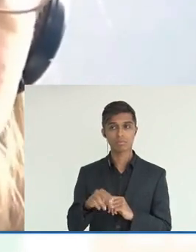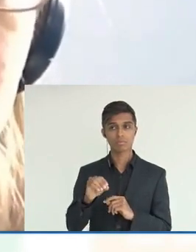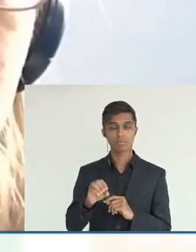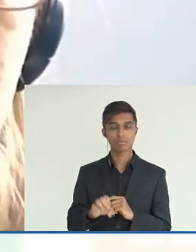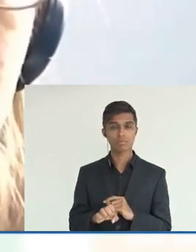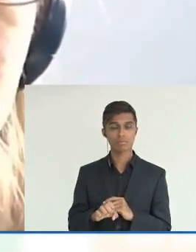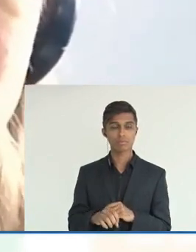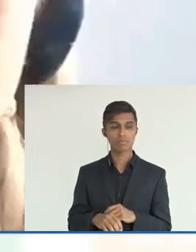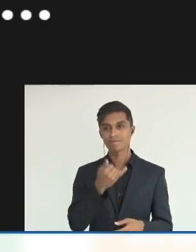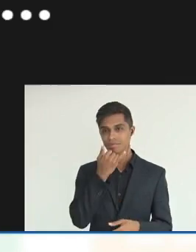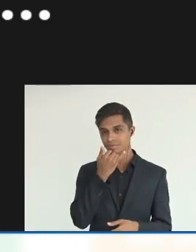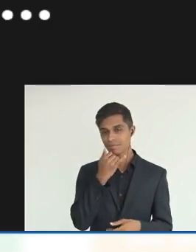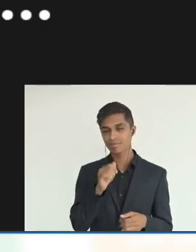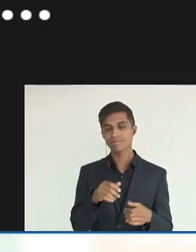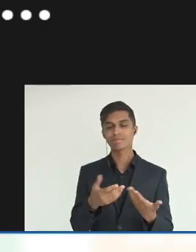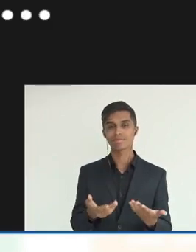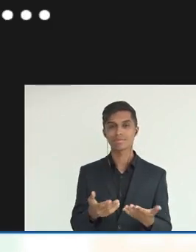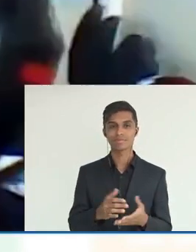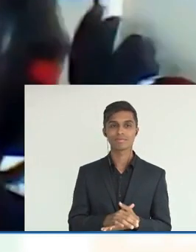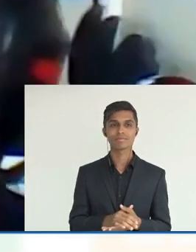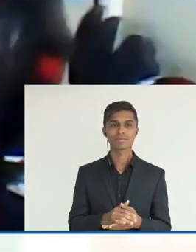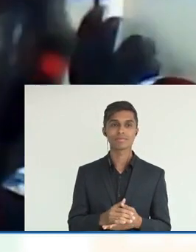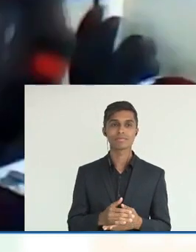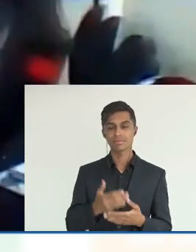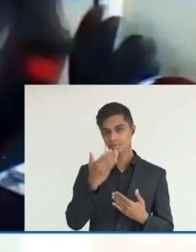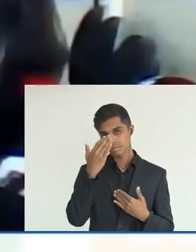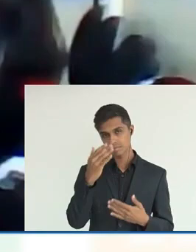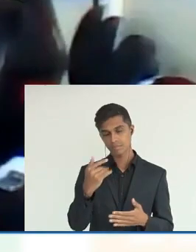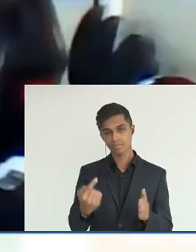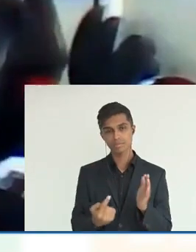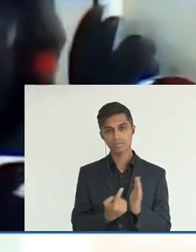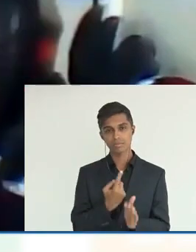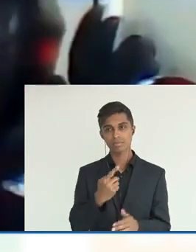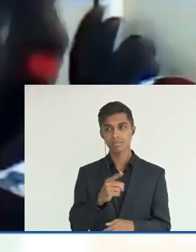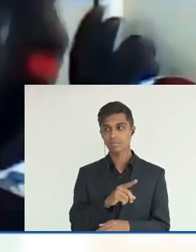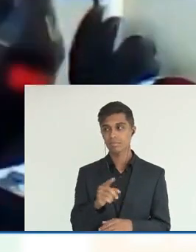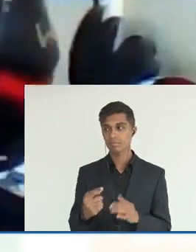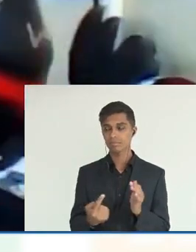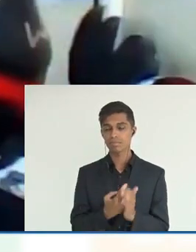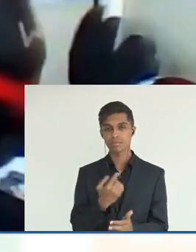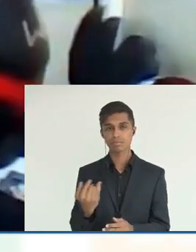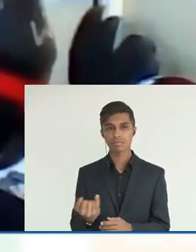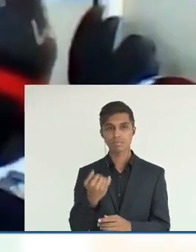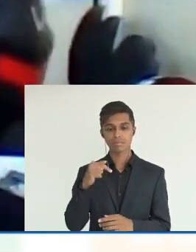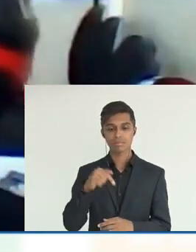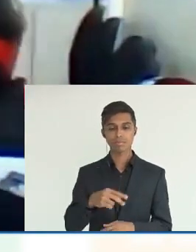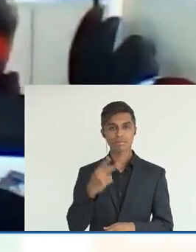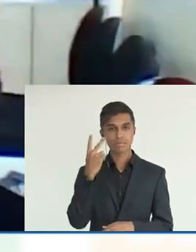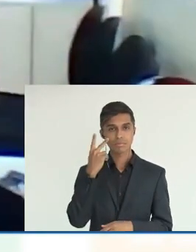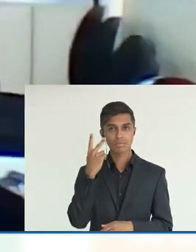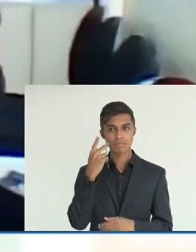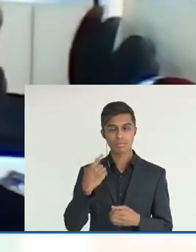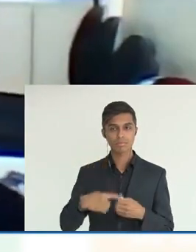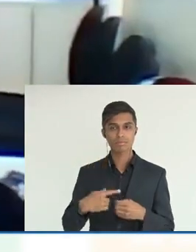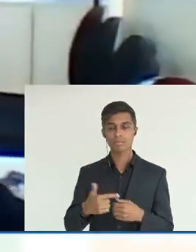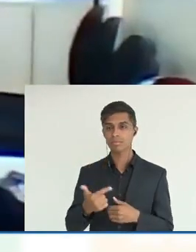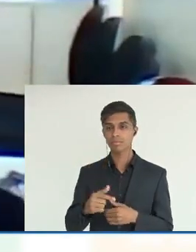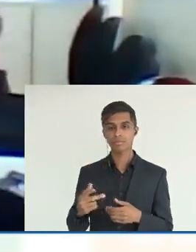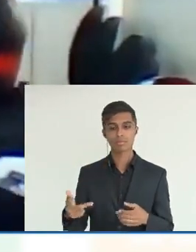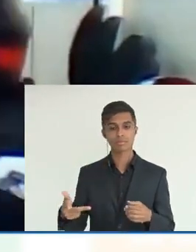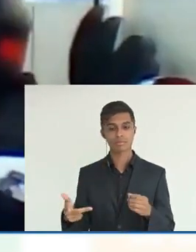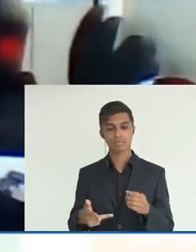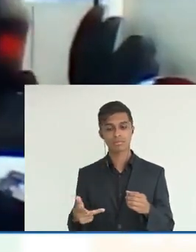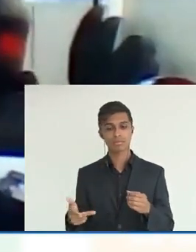Boa tarde. Agradeço a pergunta muito importante. Aqui na cidade de São Paulo não ocorre a capina química,